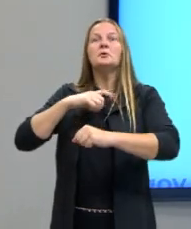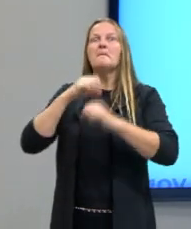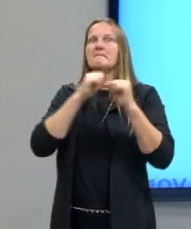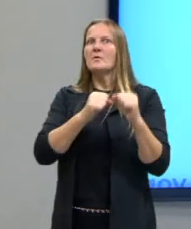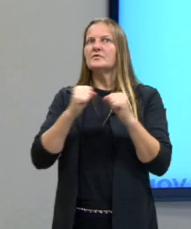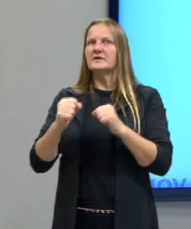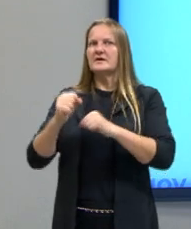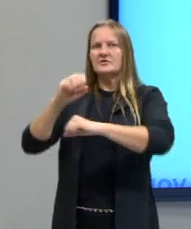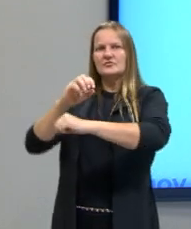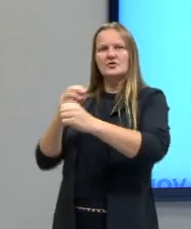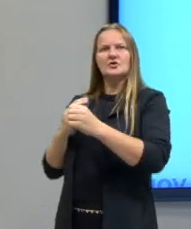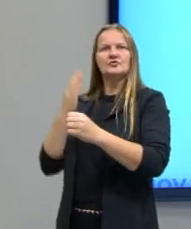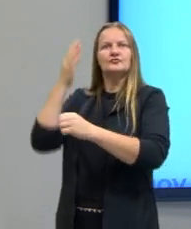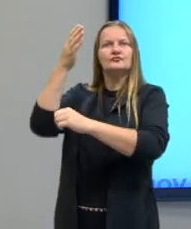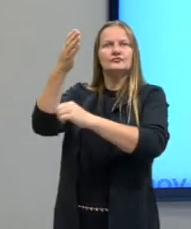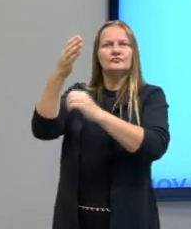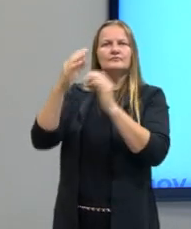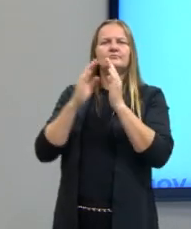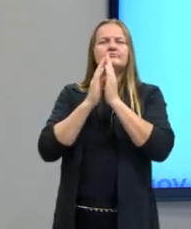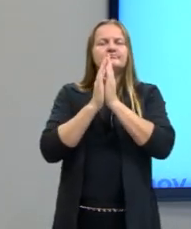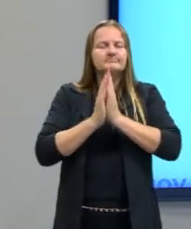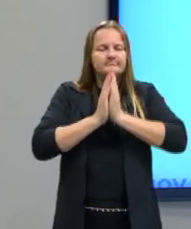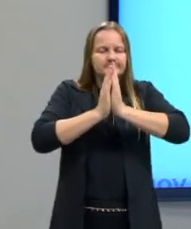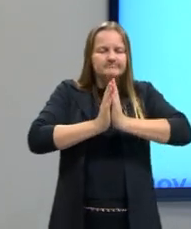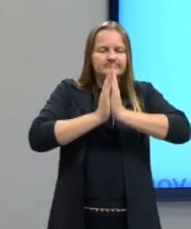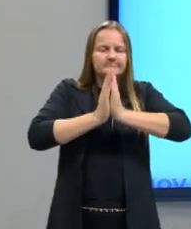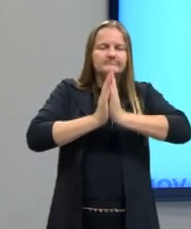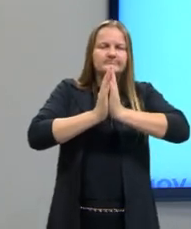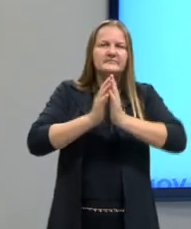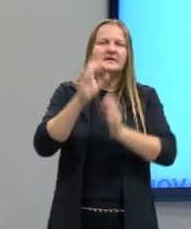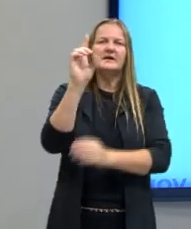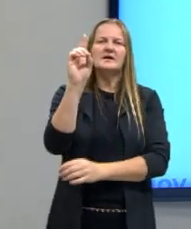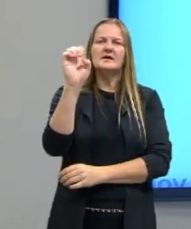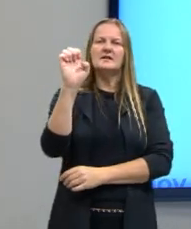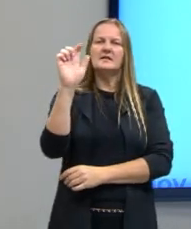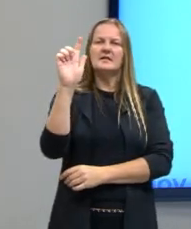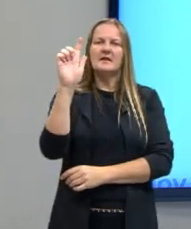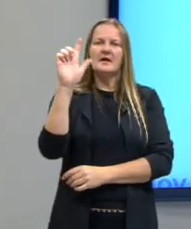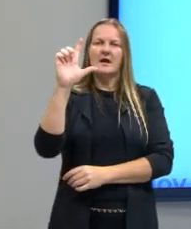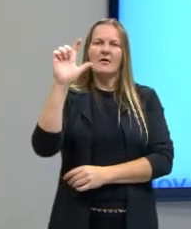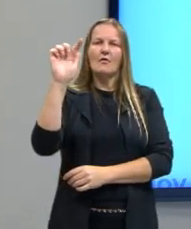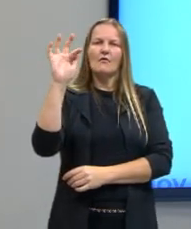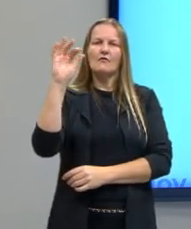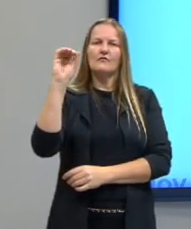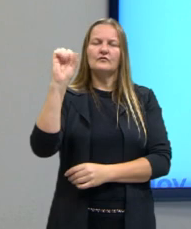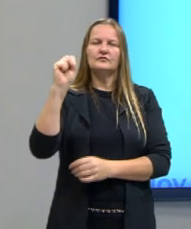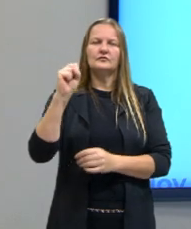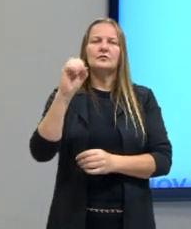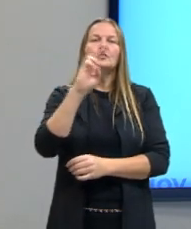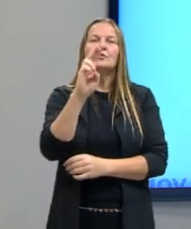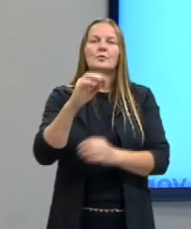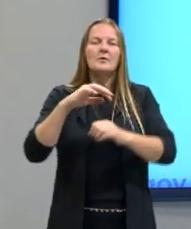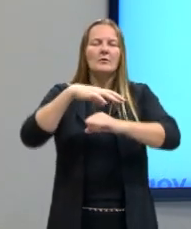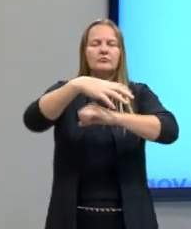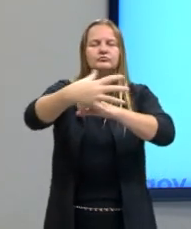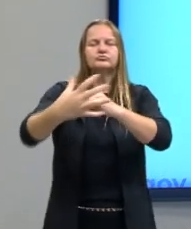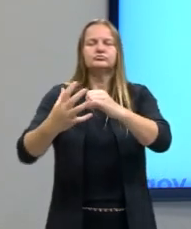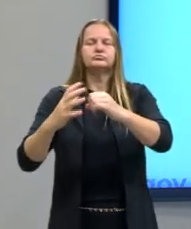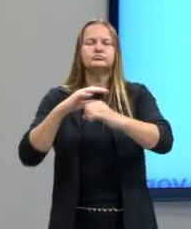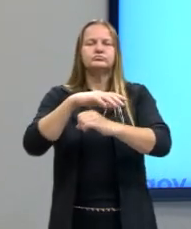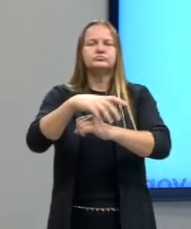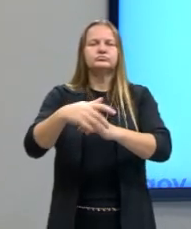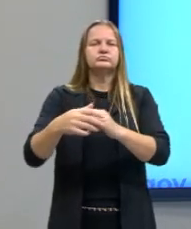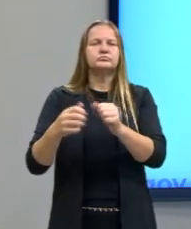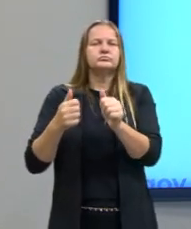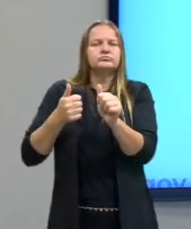então eu Oráculo de Delfos estava nesse monte de alvos e as pessoas Riam nesses oráculos onde os sacerdotes